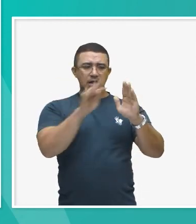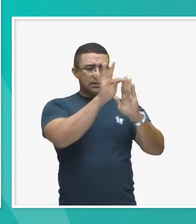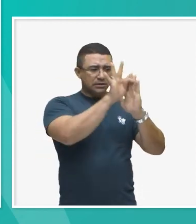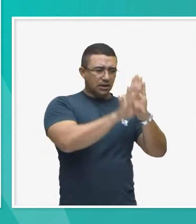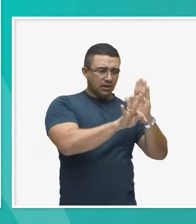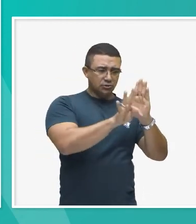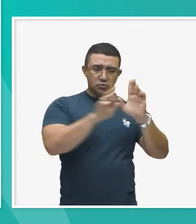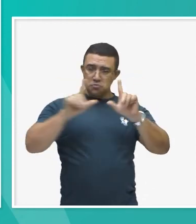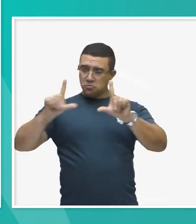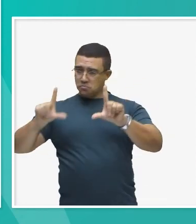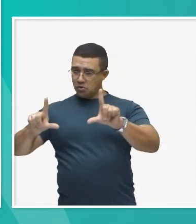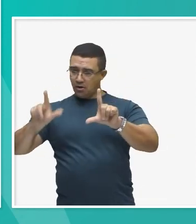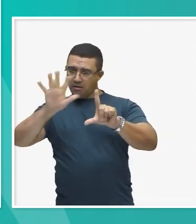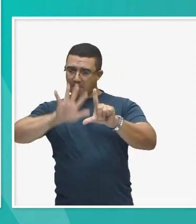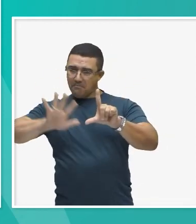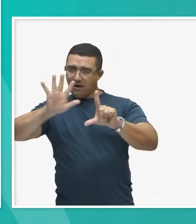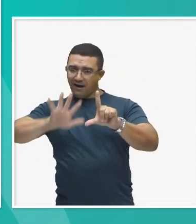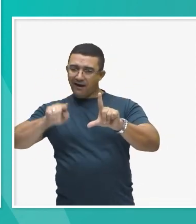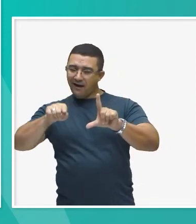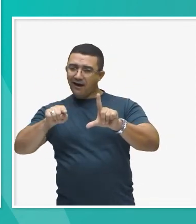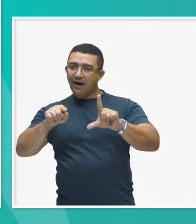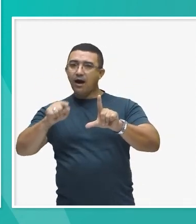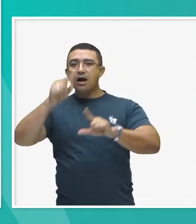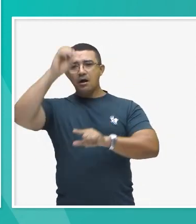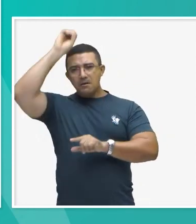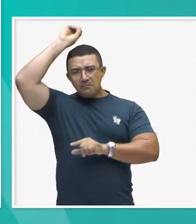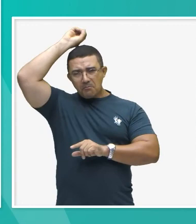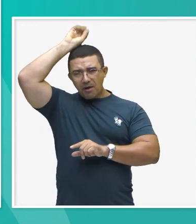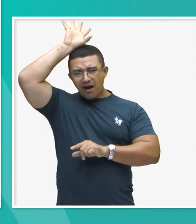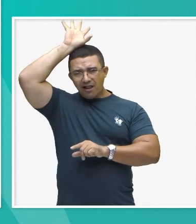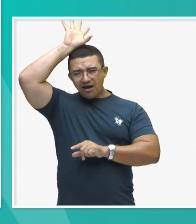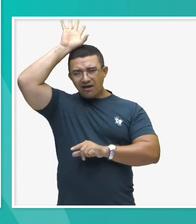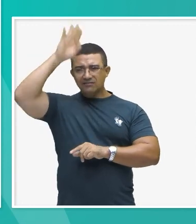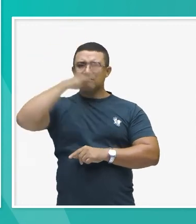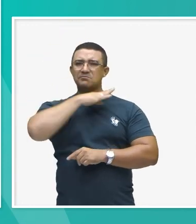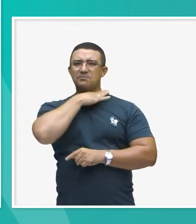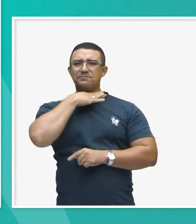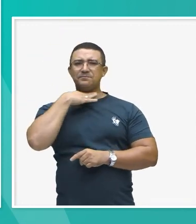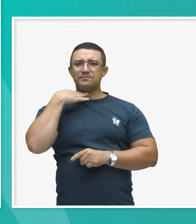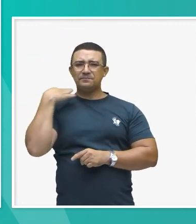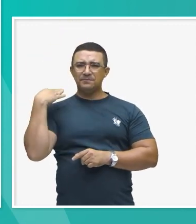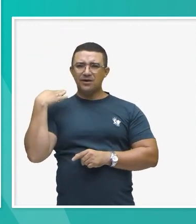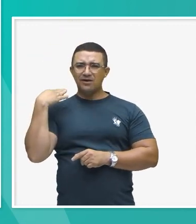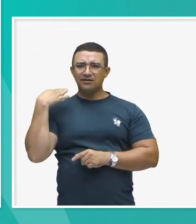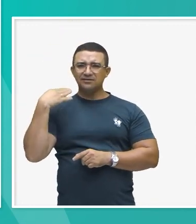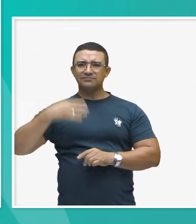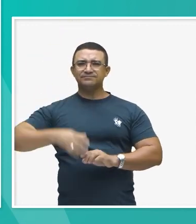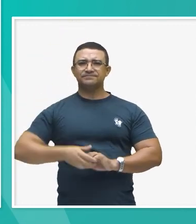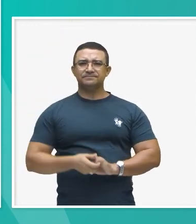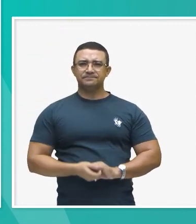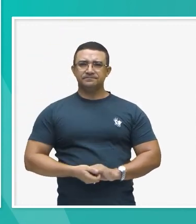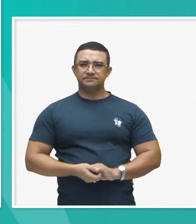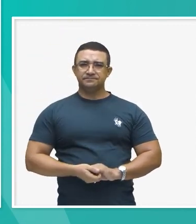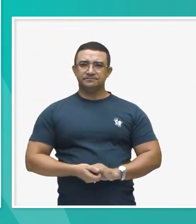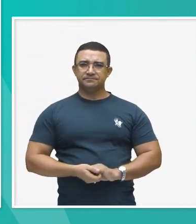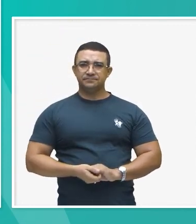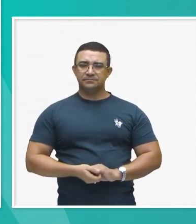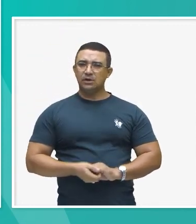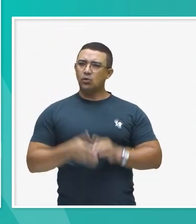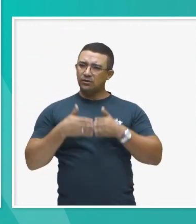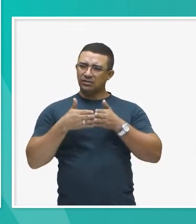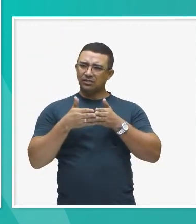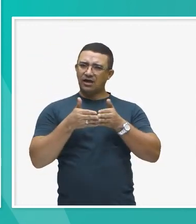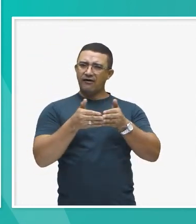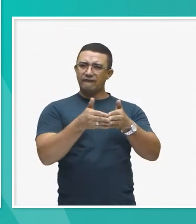observar a imagem da baleia morta ali do lado, né? Que coisa ruim, né? Por um navio de